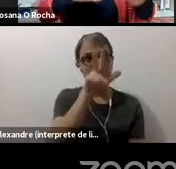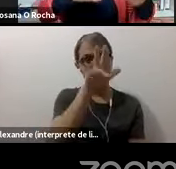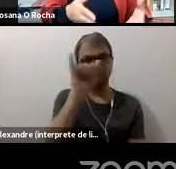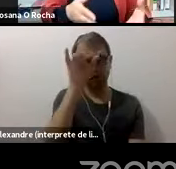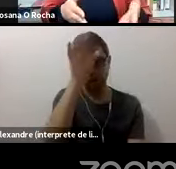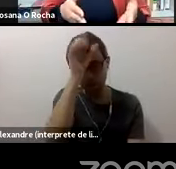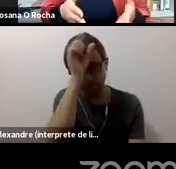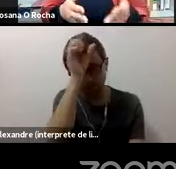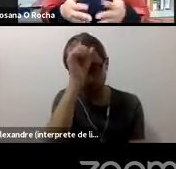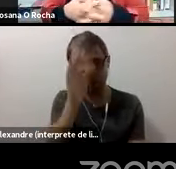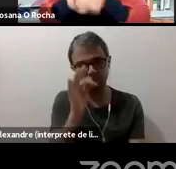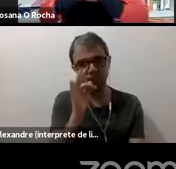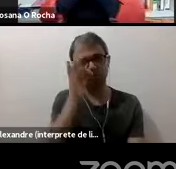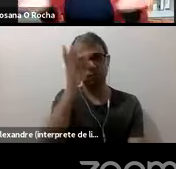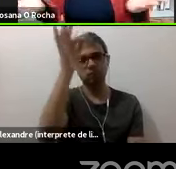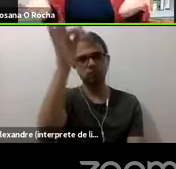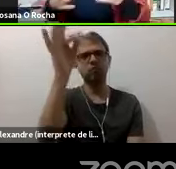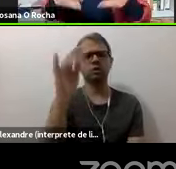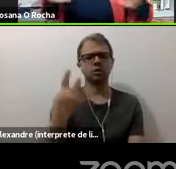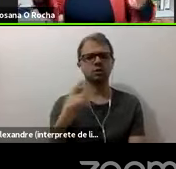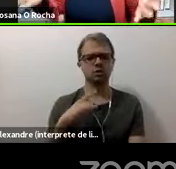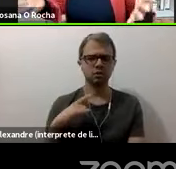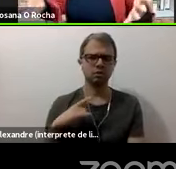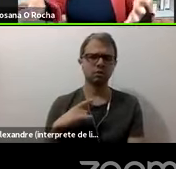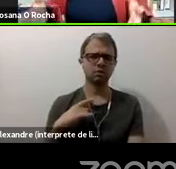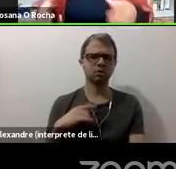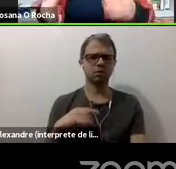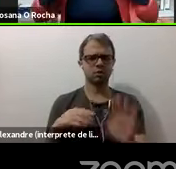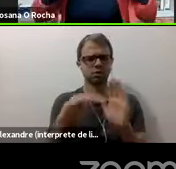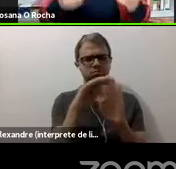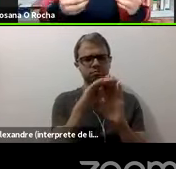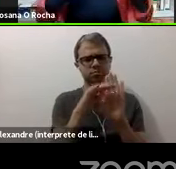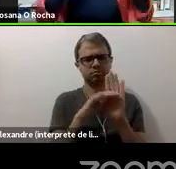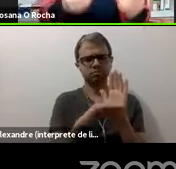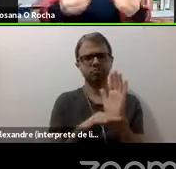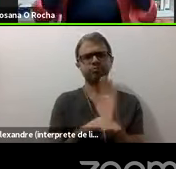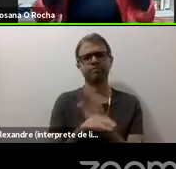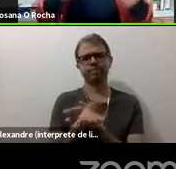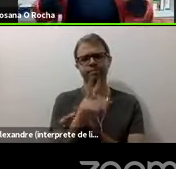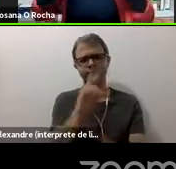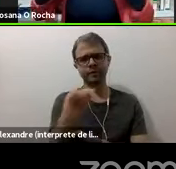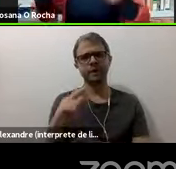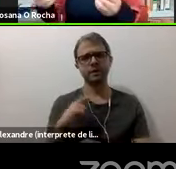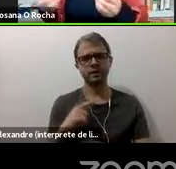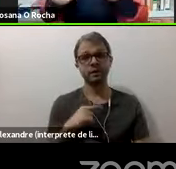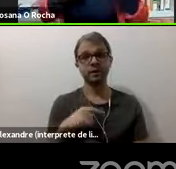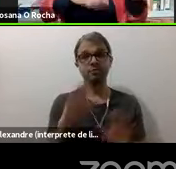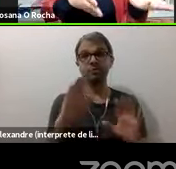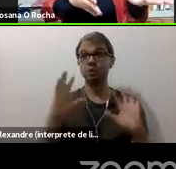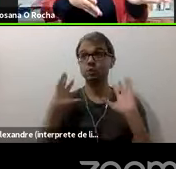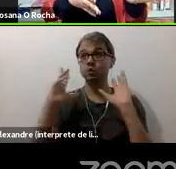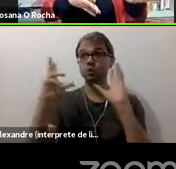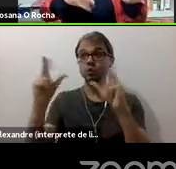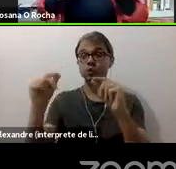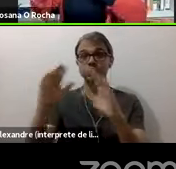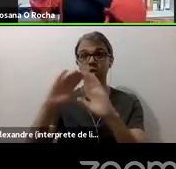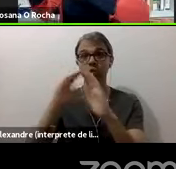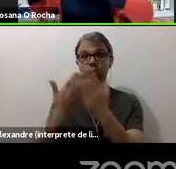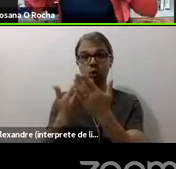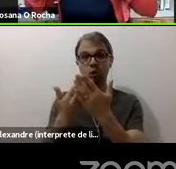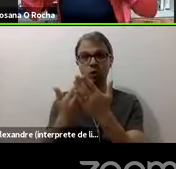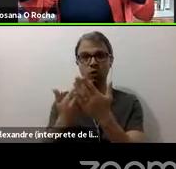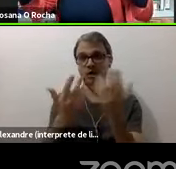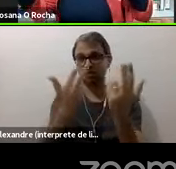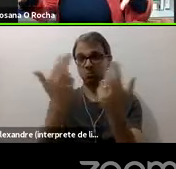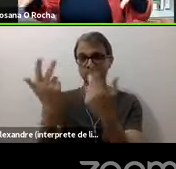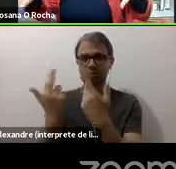tem os protocolos que serão seguidos, mas é até dizer, infelizmente, não são todas as escolas. É o que a Sandra falou. Tem